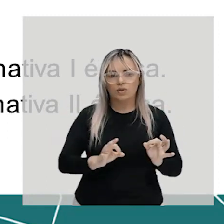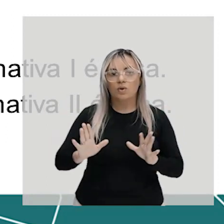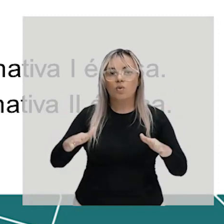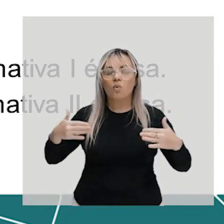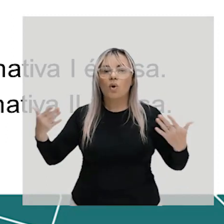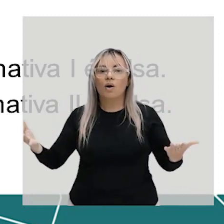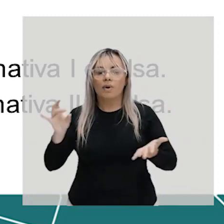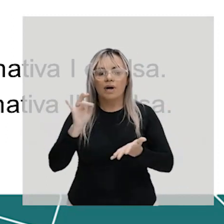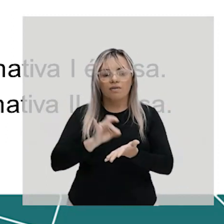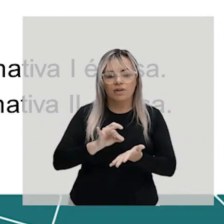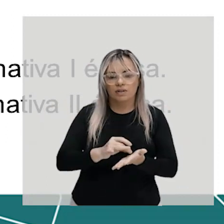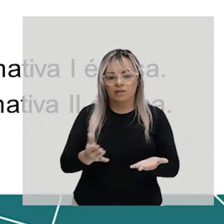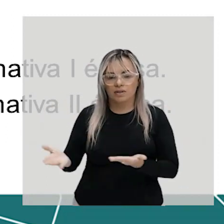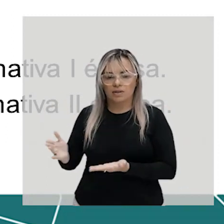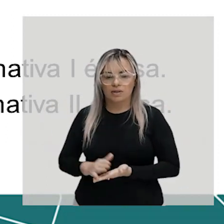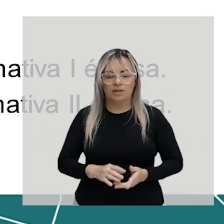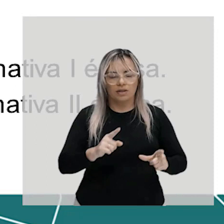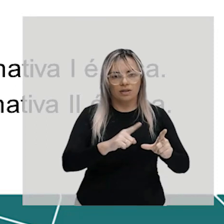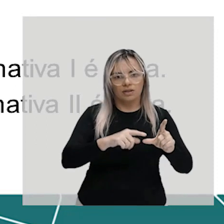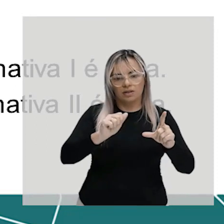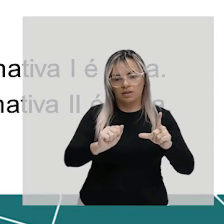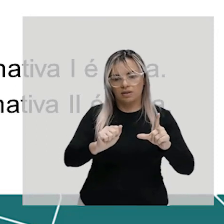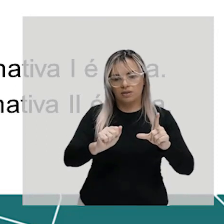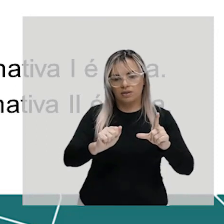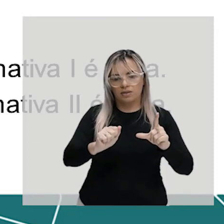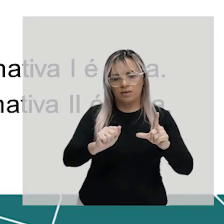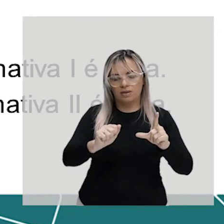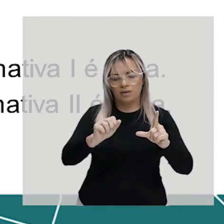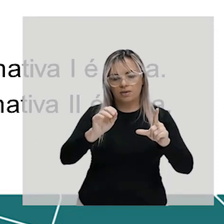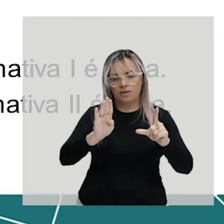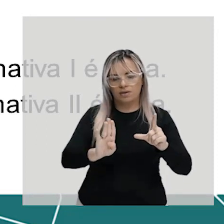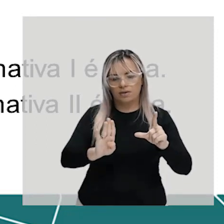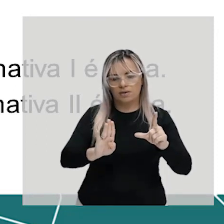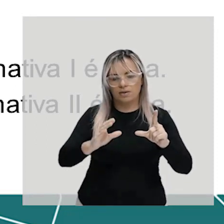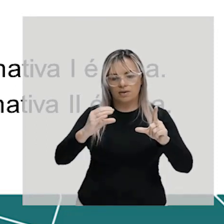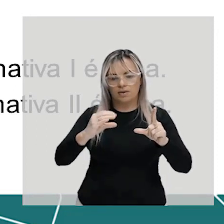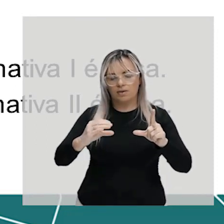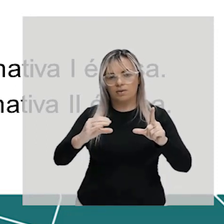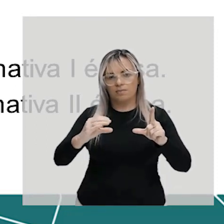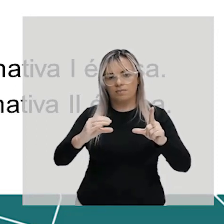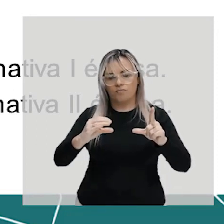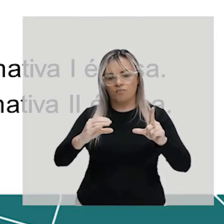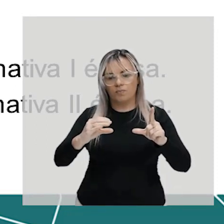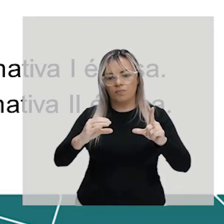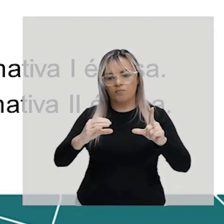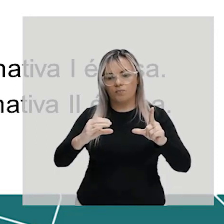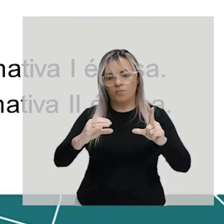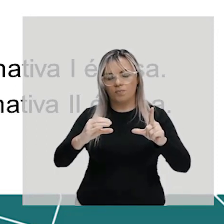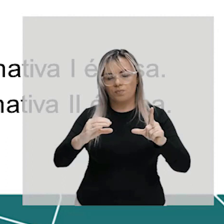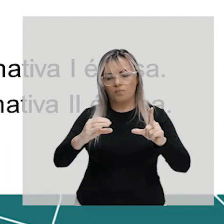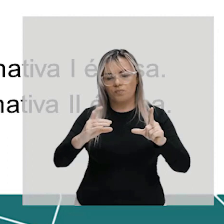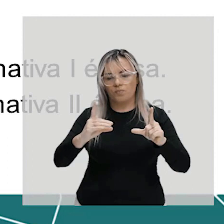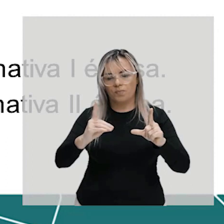na letra a somente um é verdadeira na letra B somente dois é verdadeira na letra C somente 3 a verdadeira